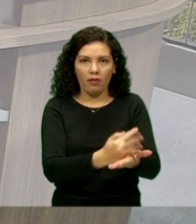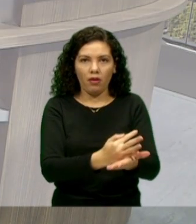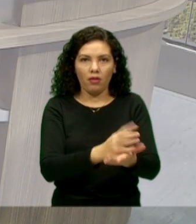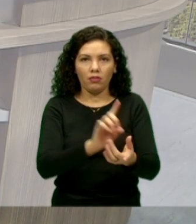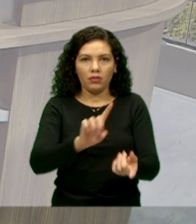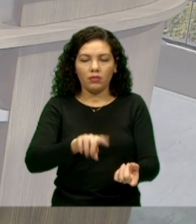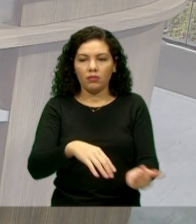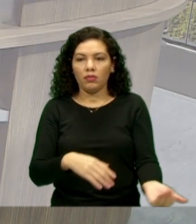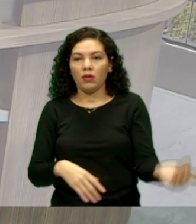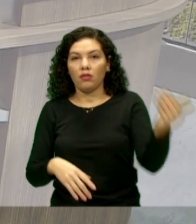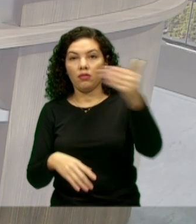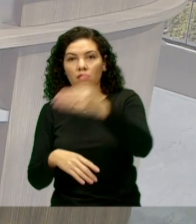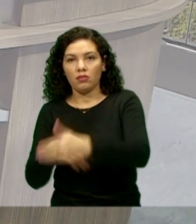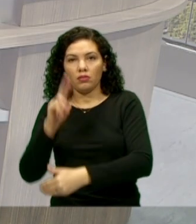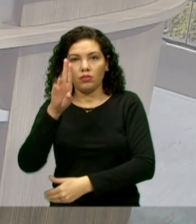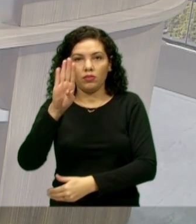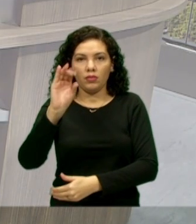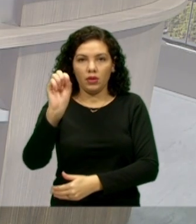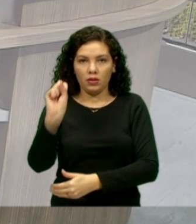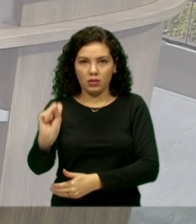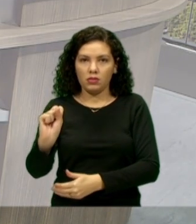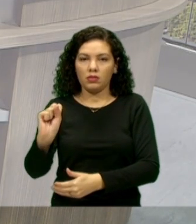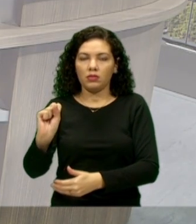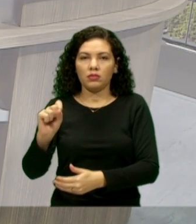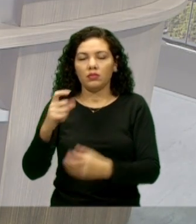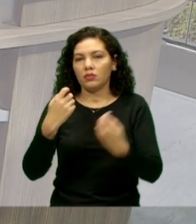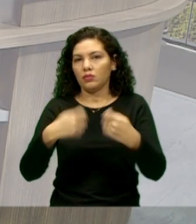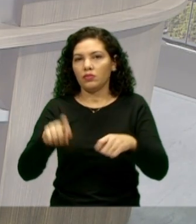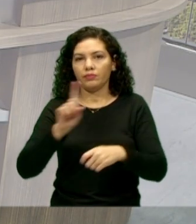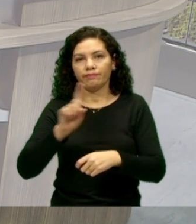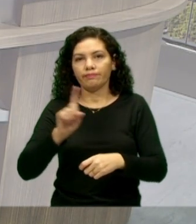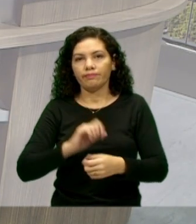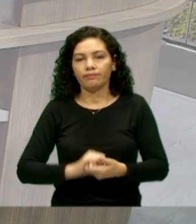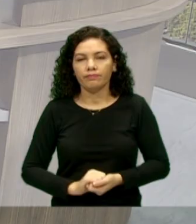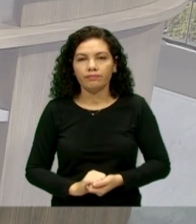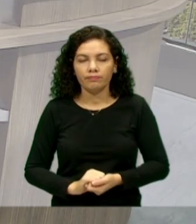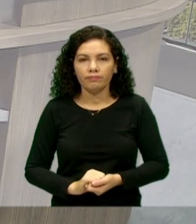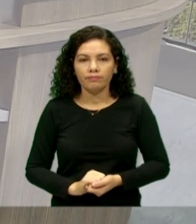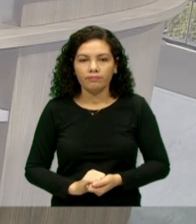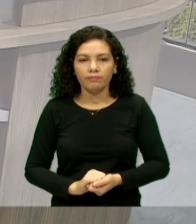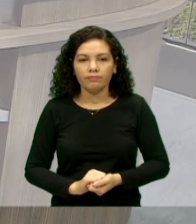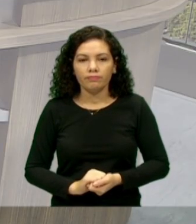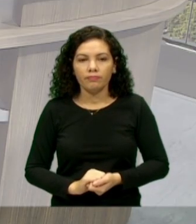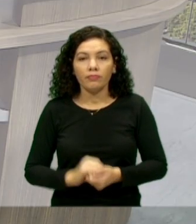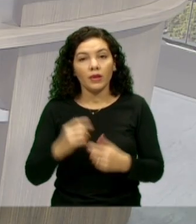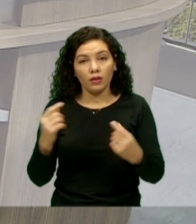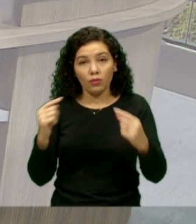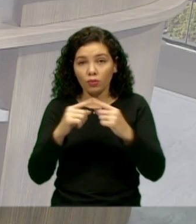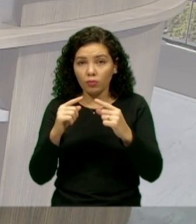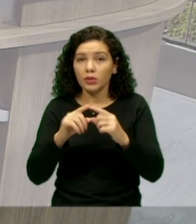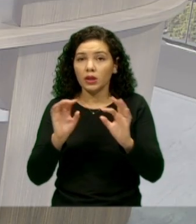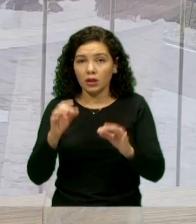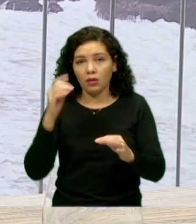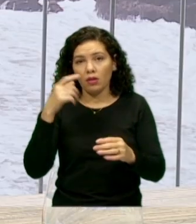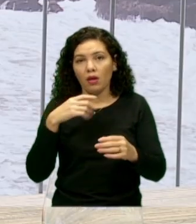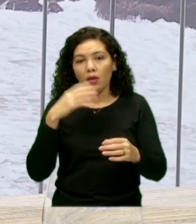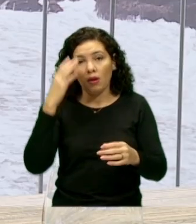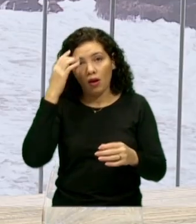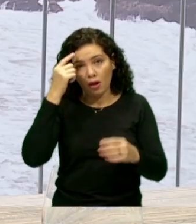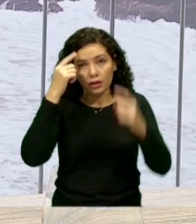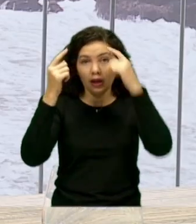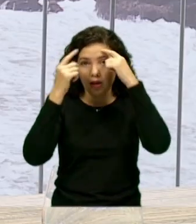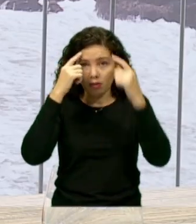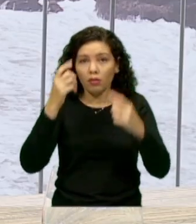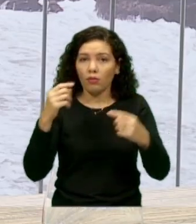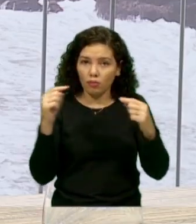à unidade de saúde quando necessário. Isso seria o ideal, né? Por isso que eu digo,